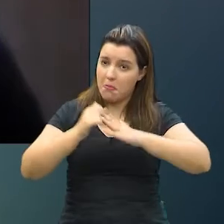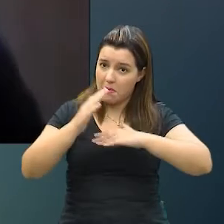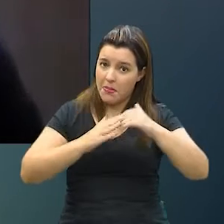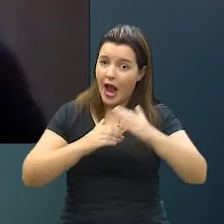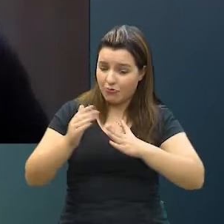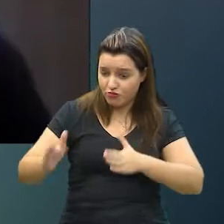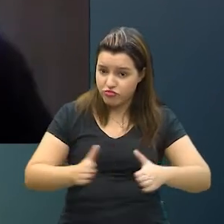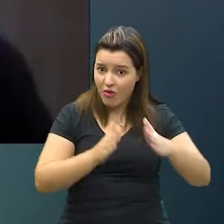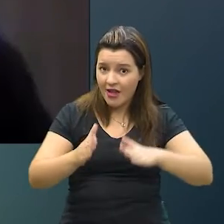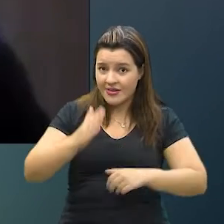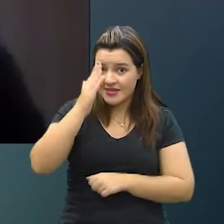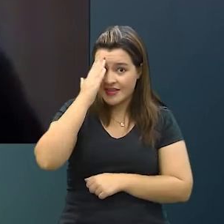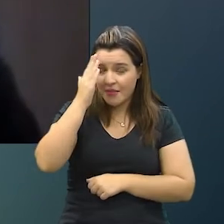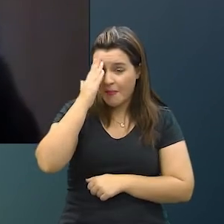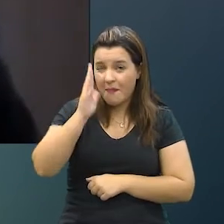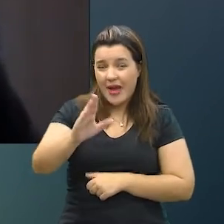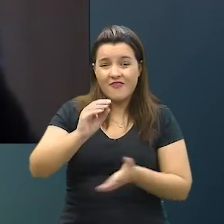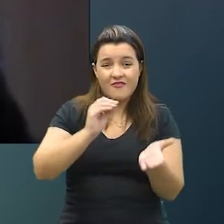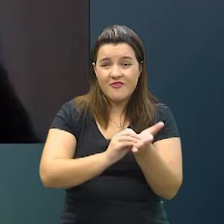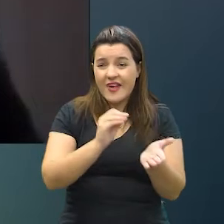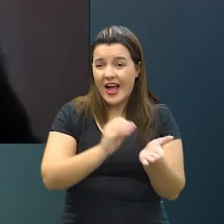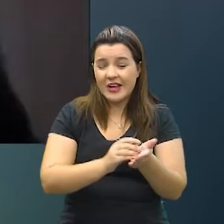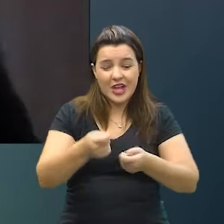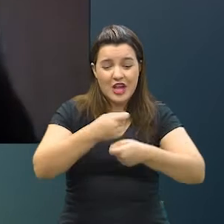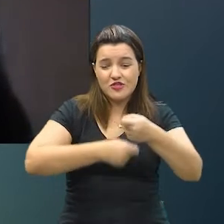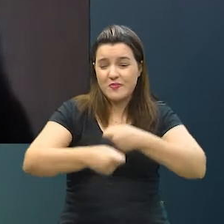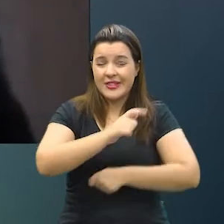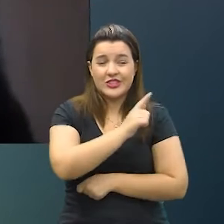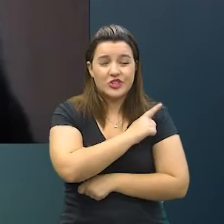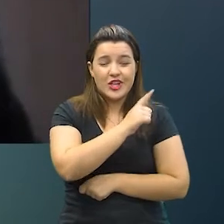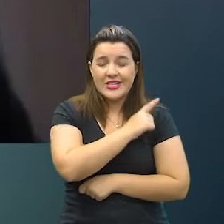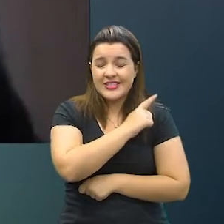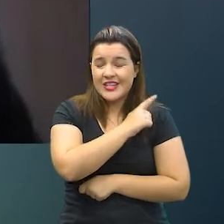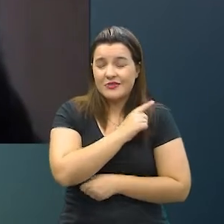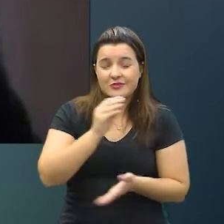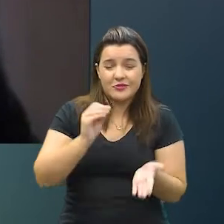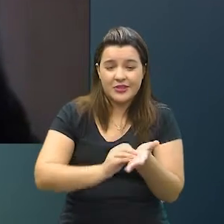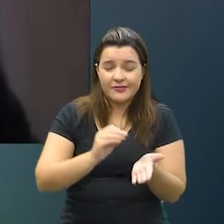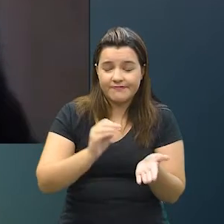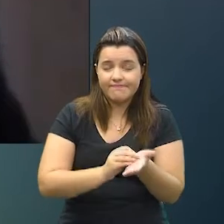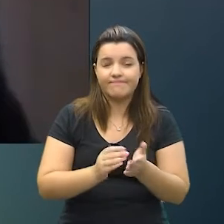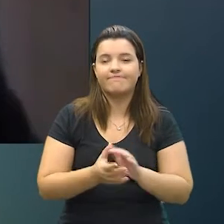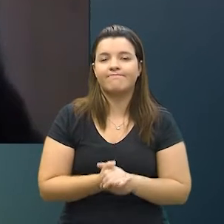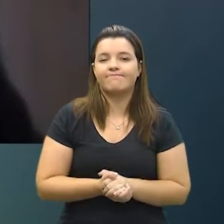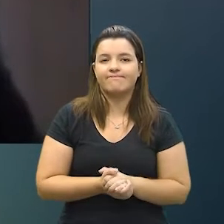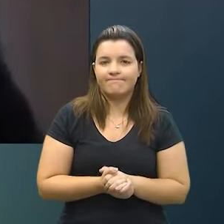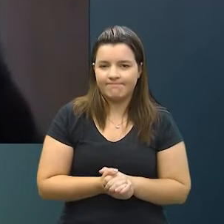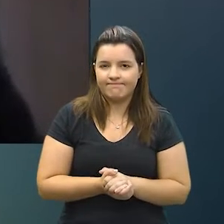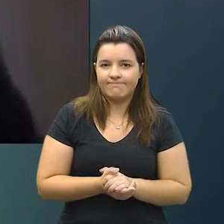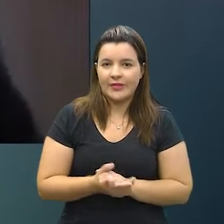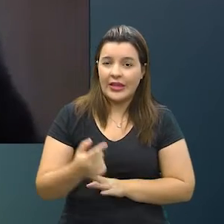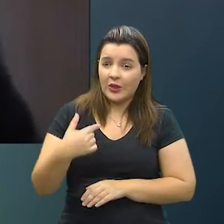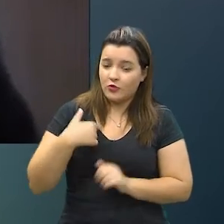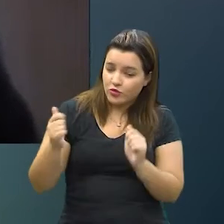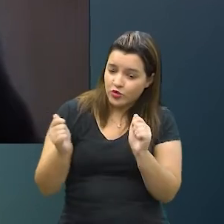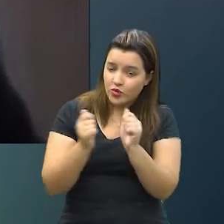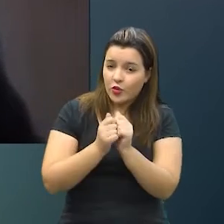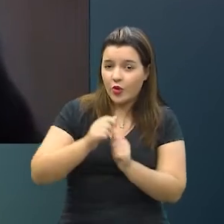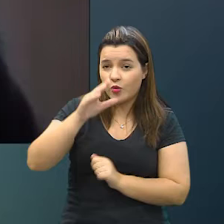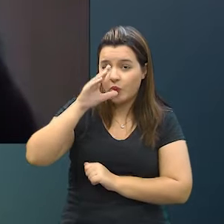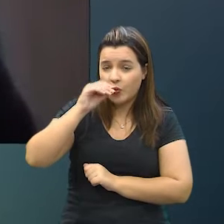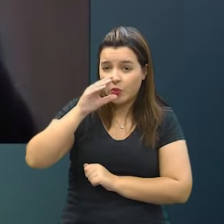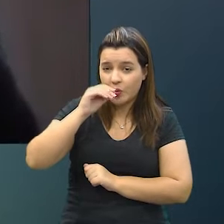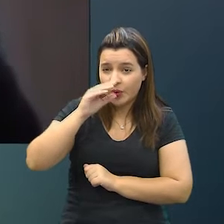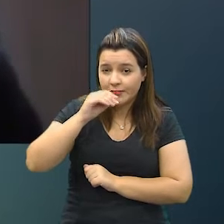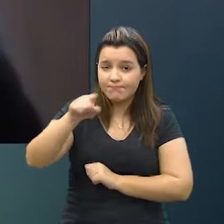bom em fazer produto, né? E ele não é bom em administrar a sua empresa. Então, o que a gente faz? A gente, junto com nossos funcionários,